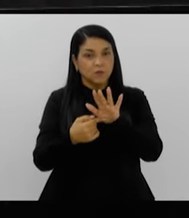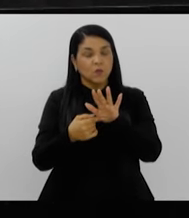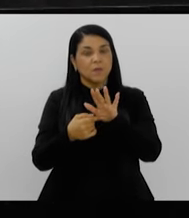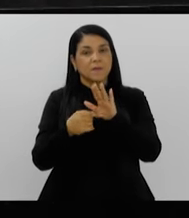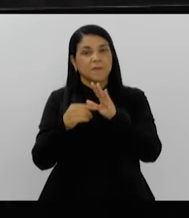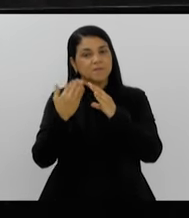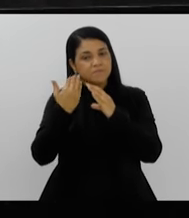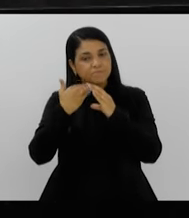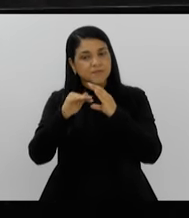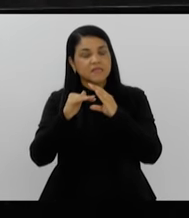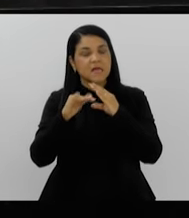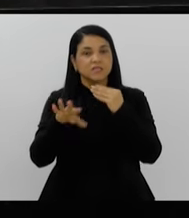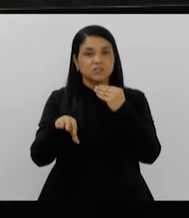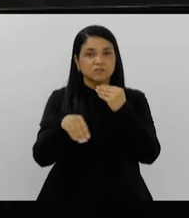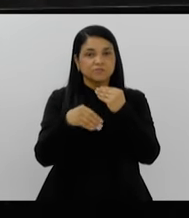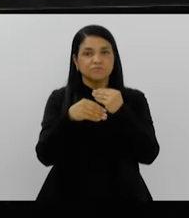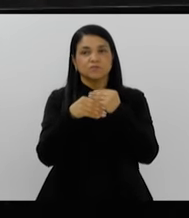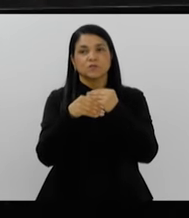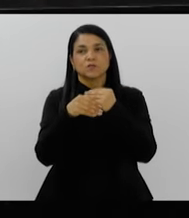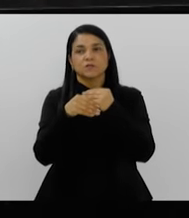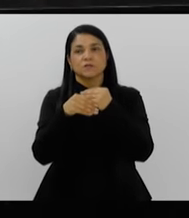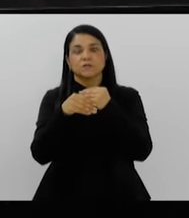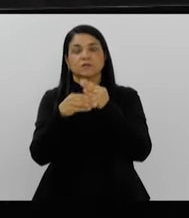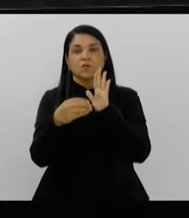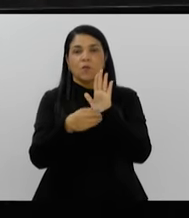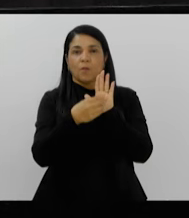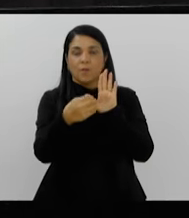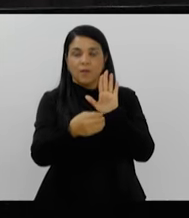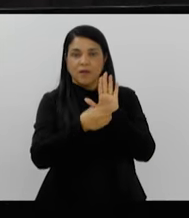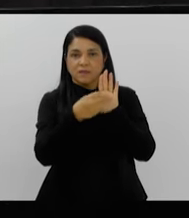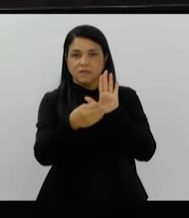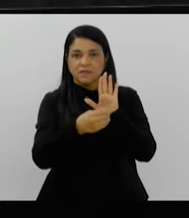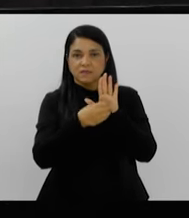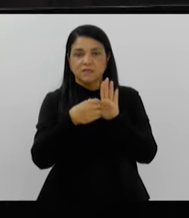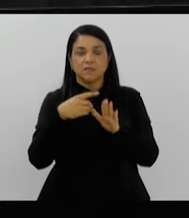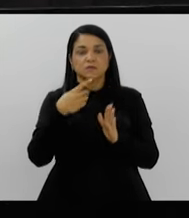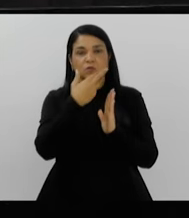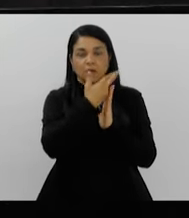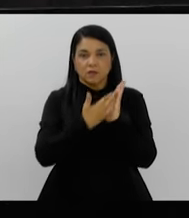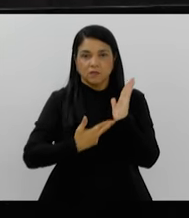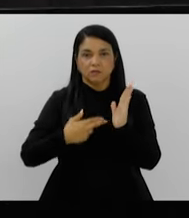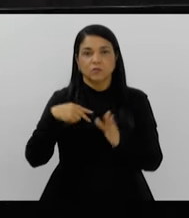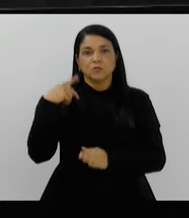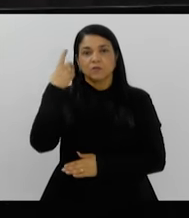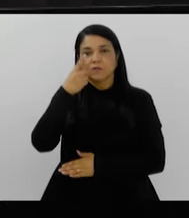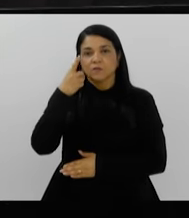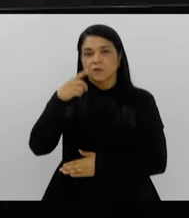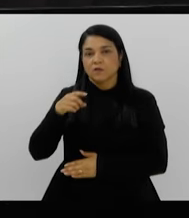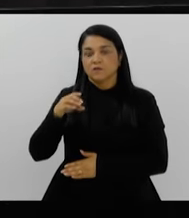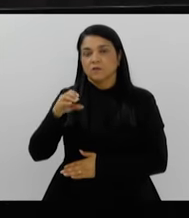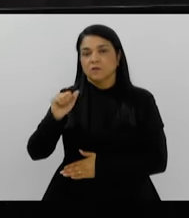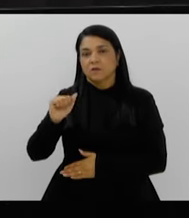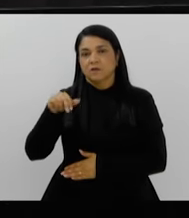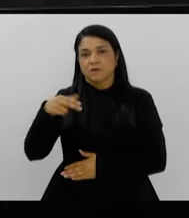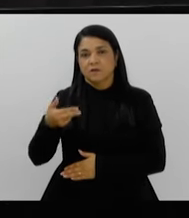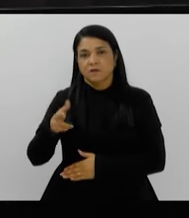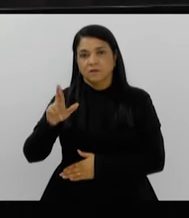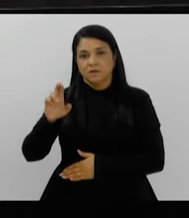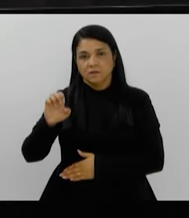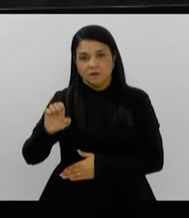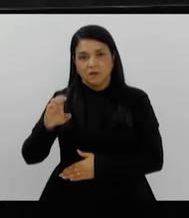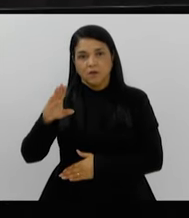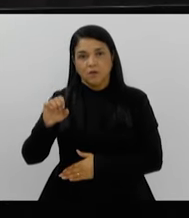é, complementando o parecer do relator deputado André Correia, falando dos